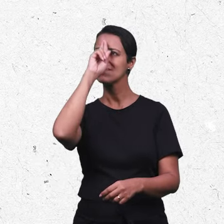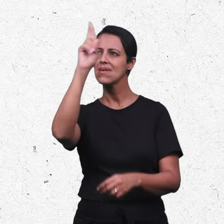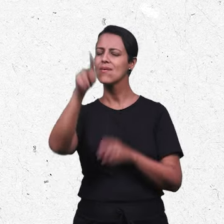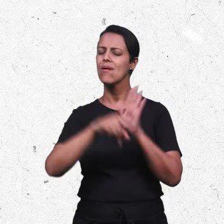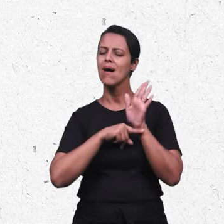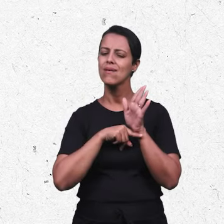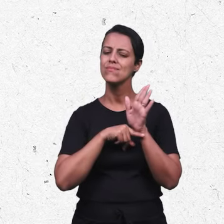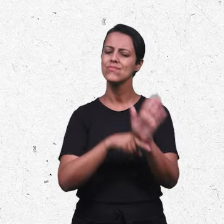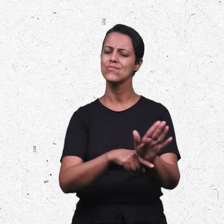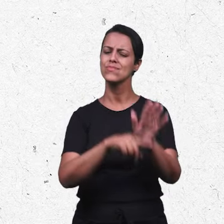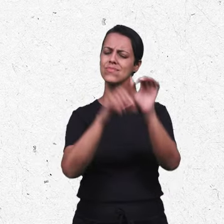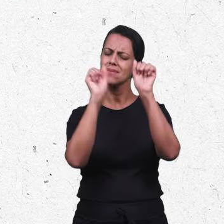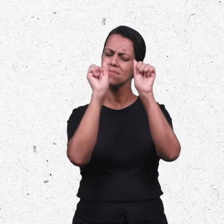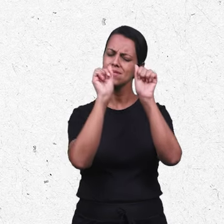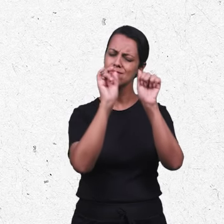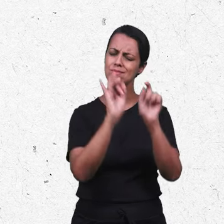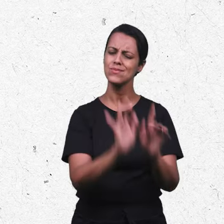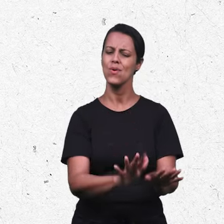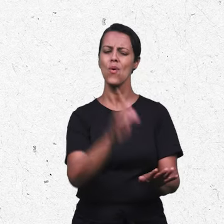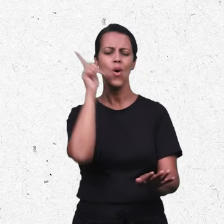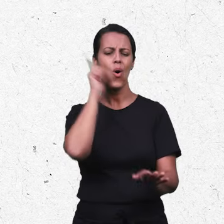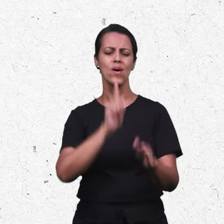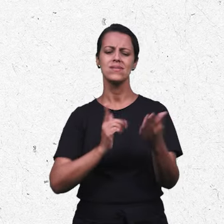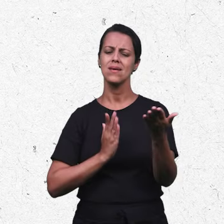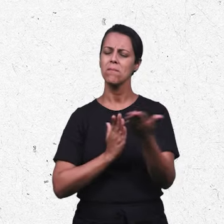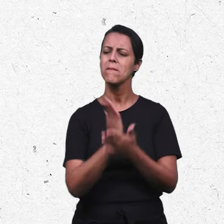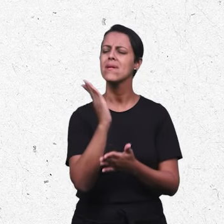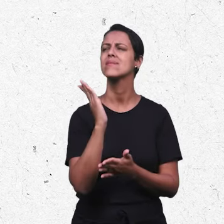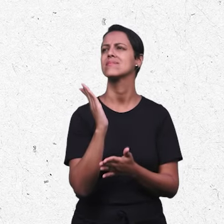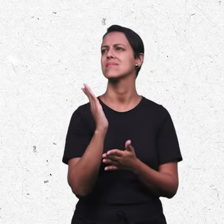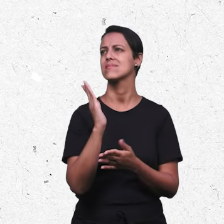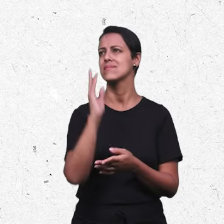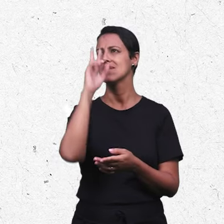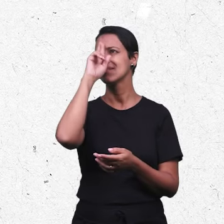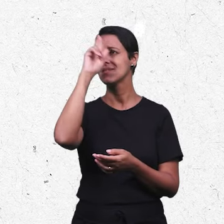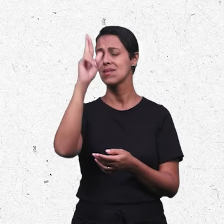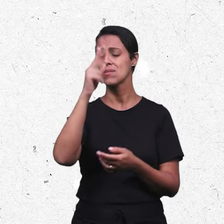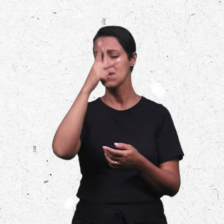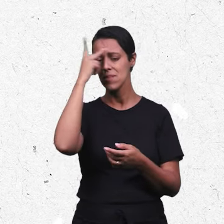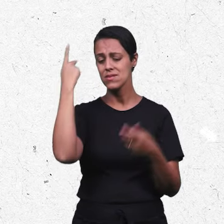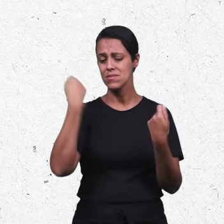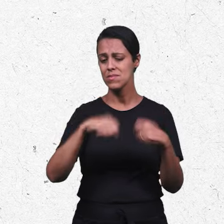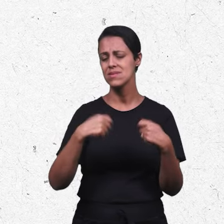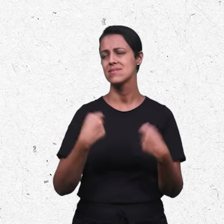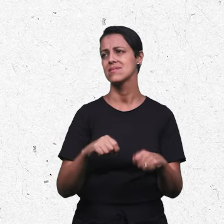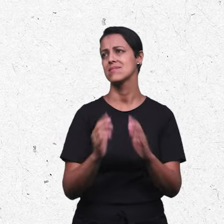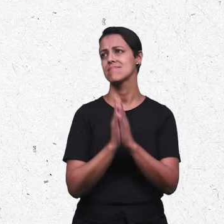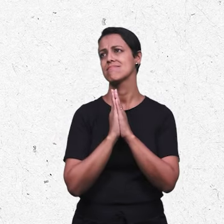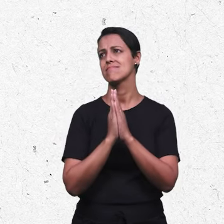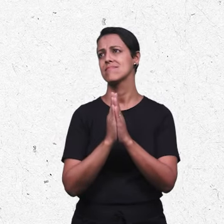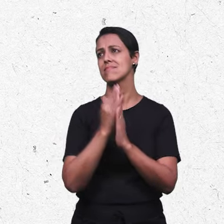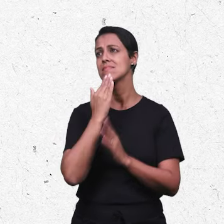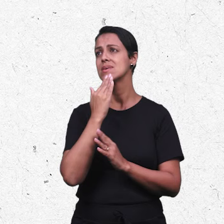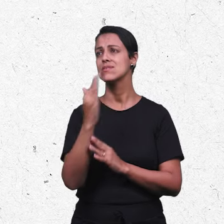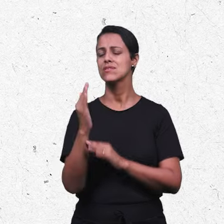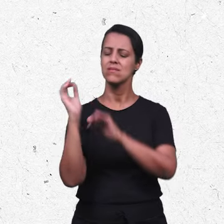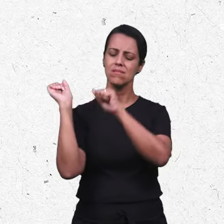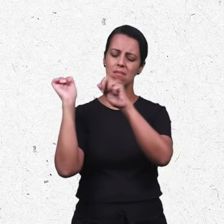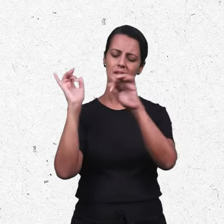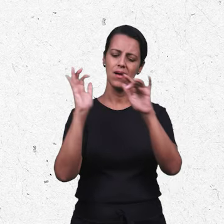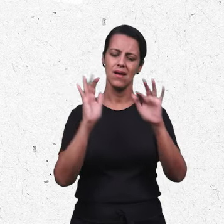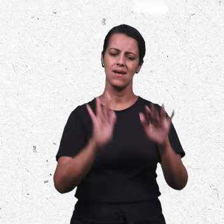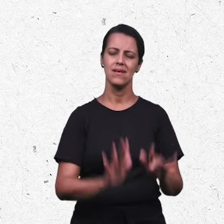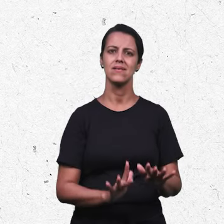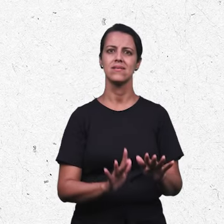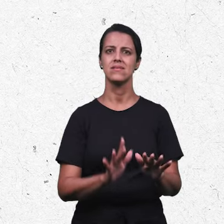para que o Senhor possa abrir as portas para as vidas daqueles que estão necessitados meu senhor assim nós pedimos tuas bênçãos meu senhor